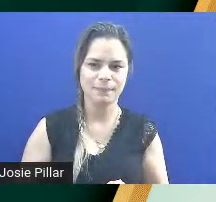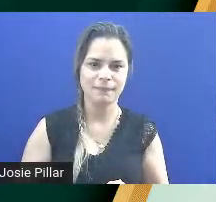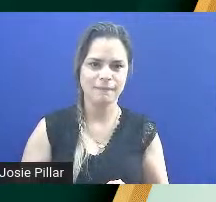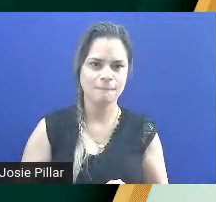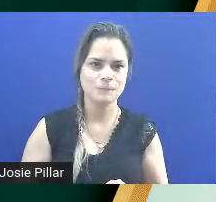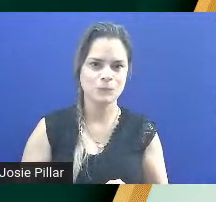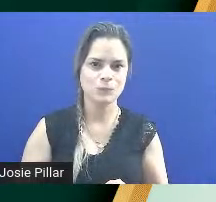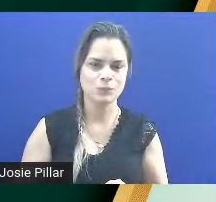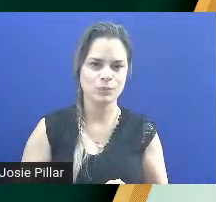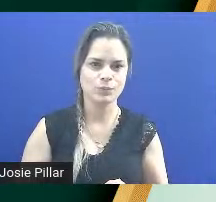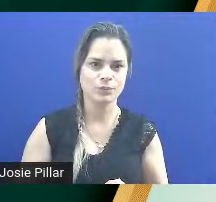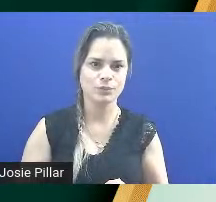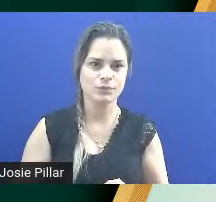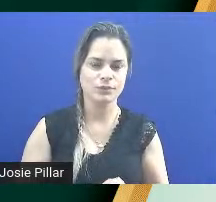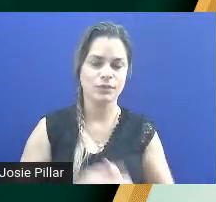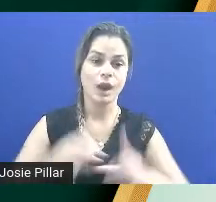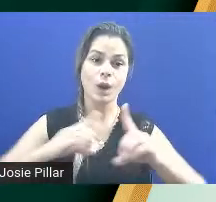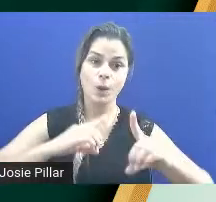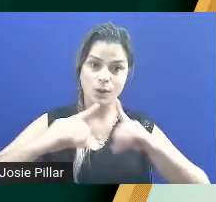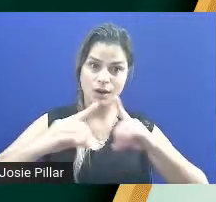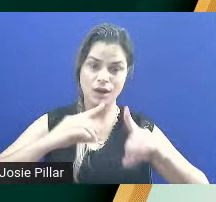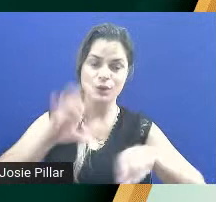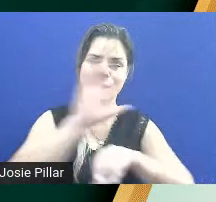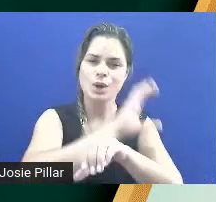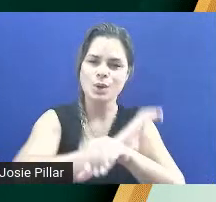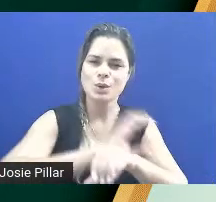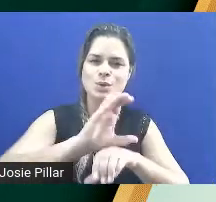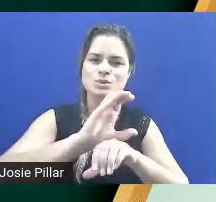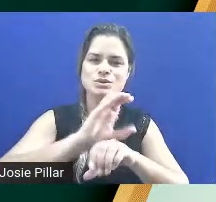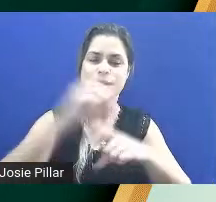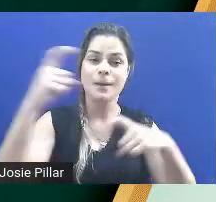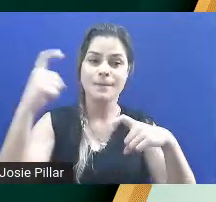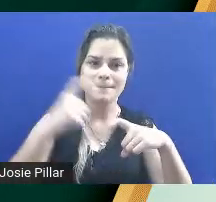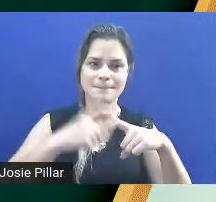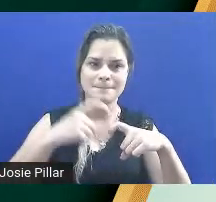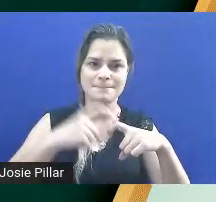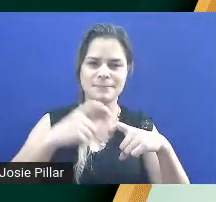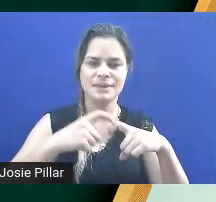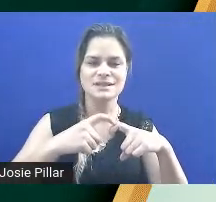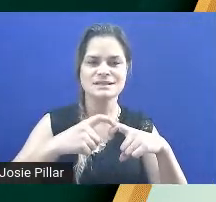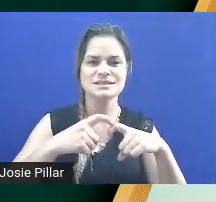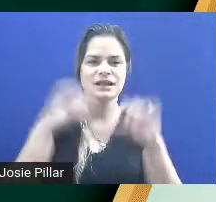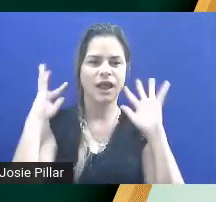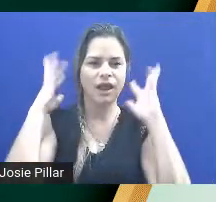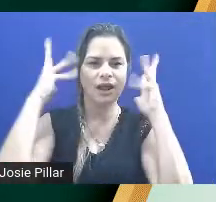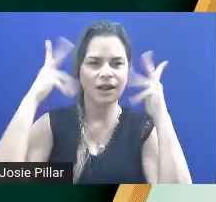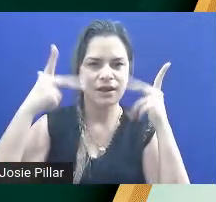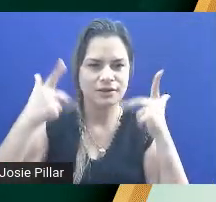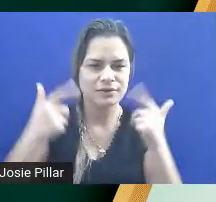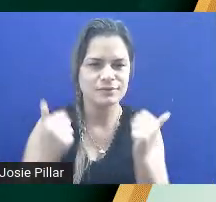A coordenadora do curso de medicina veterinária, professora Carolina Kist-Trezel.